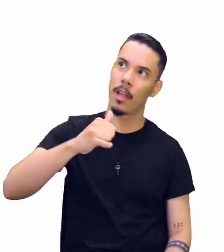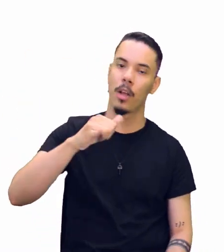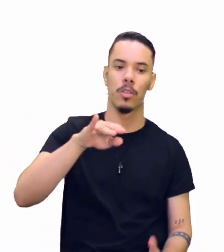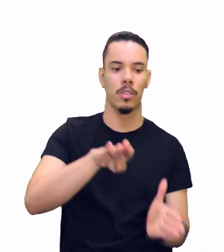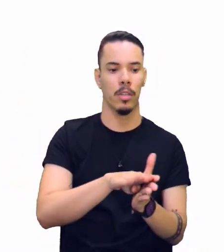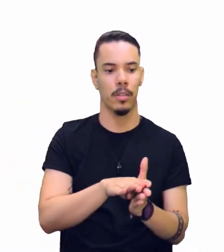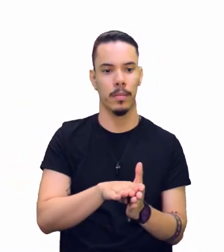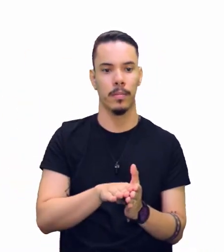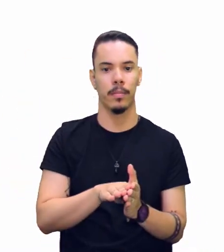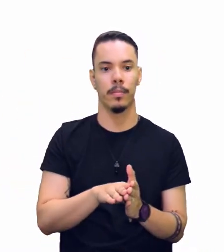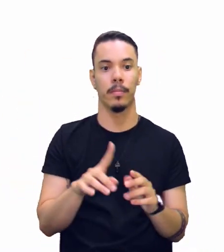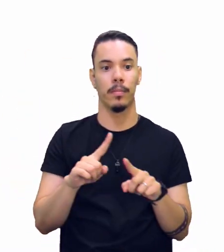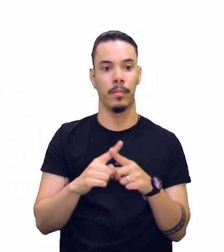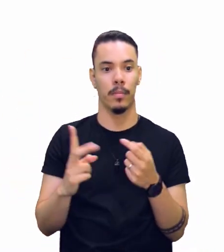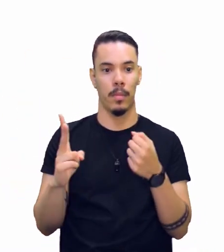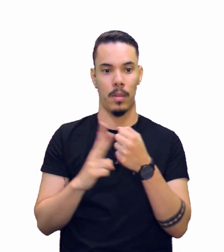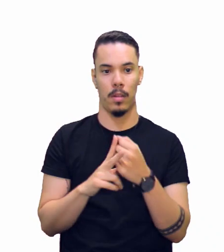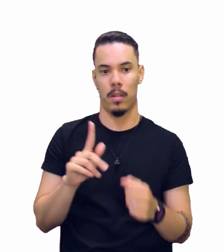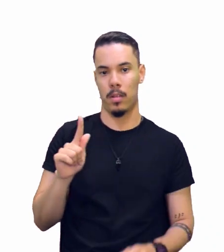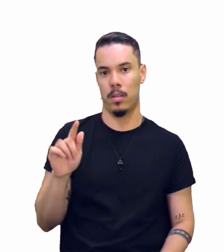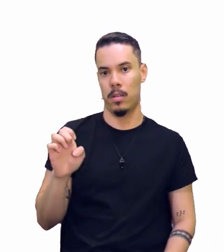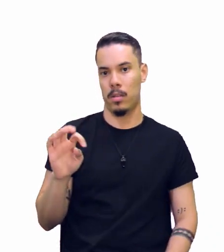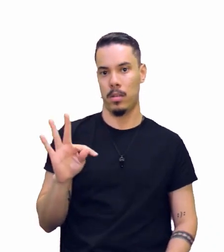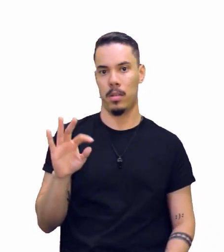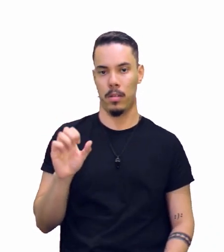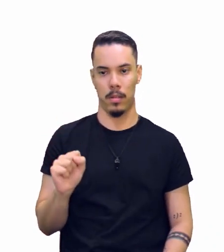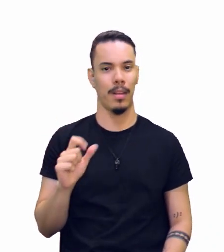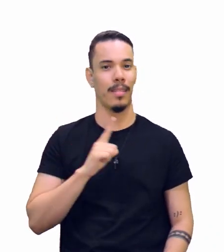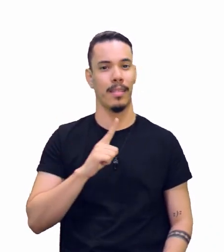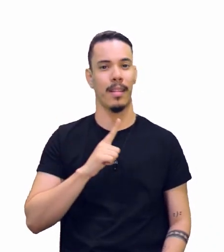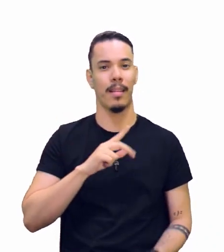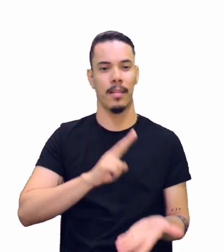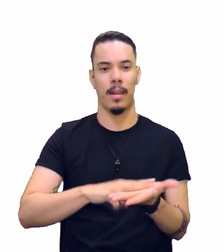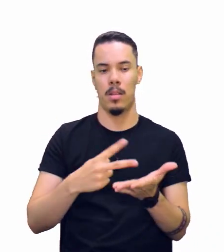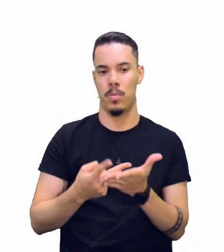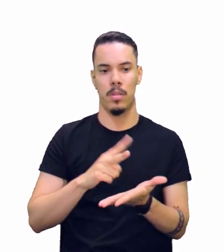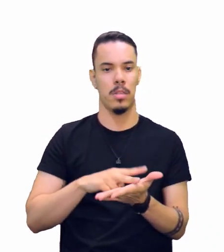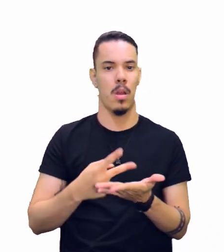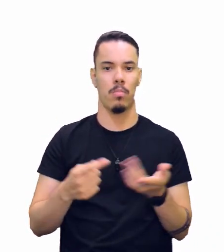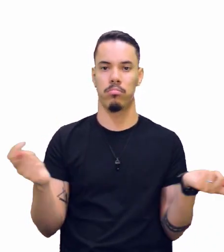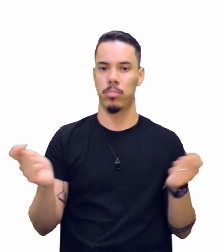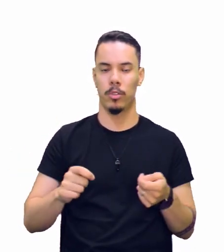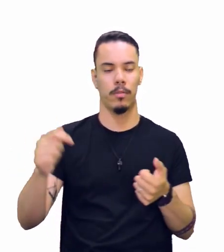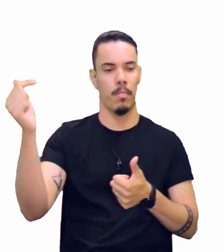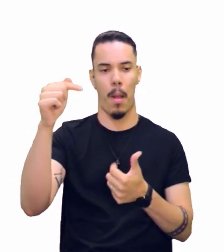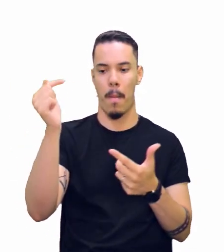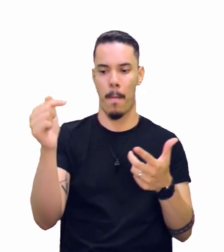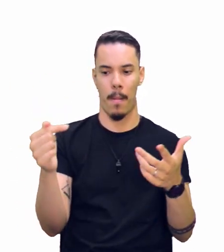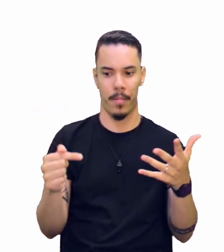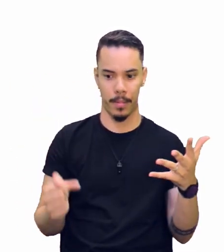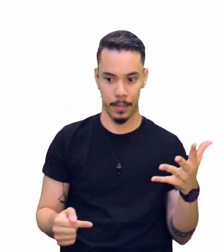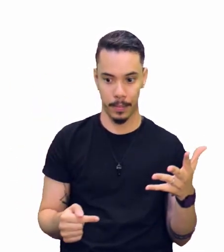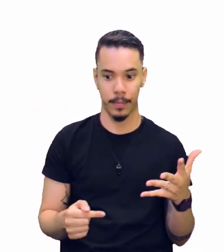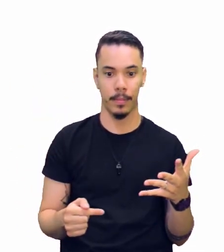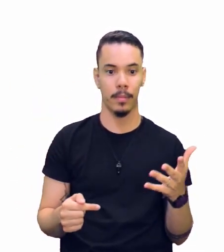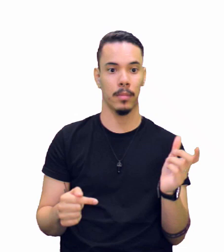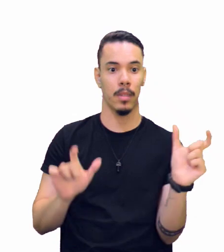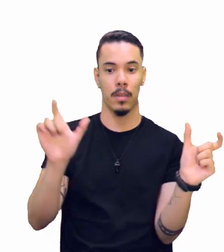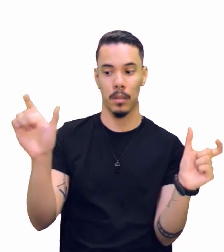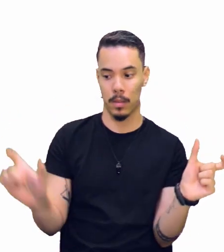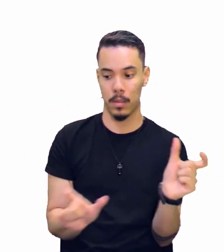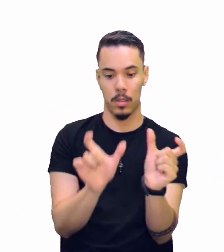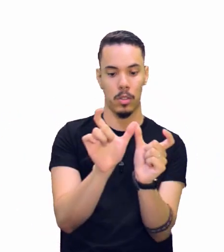que esse verbo get no inglês, ele é muito utilizado, ele tem várias traduções, ainda mais quando ele vem seguido de